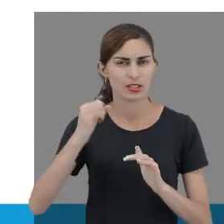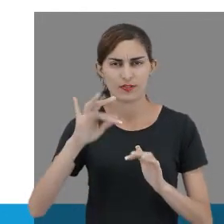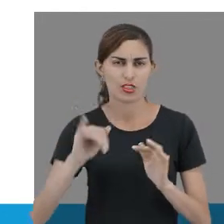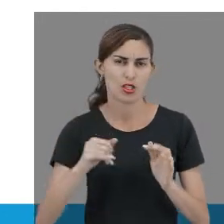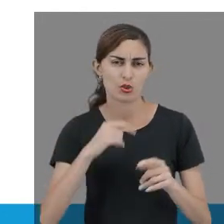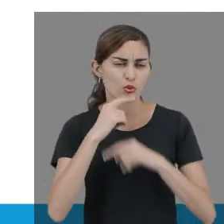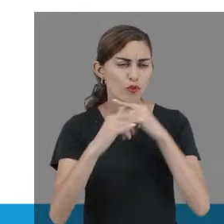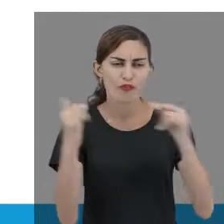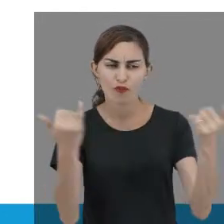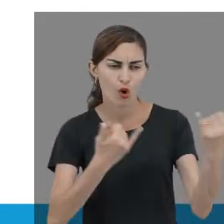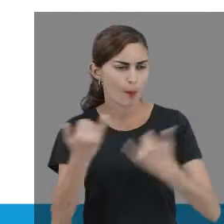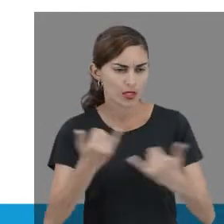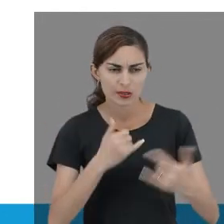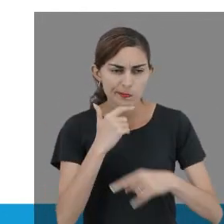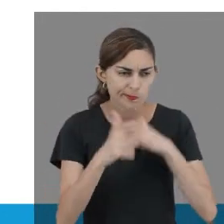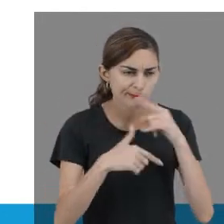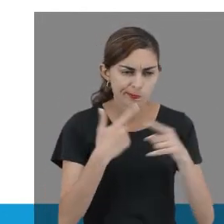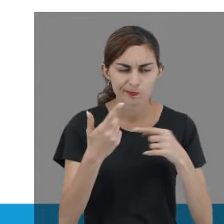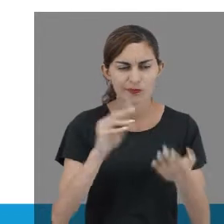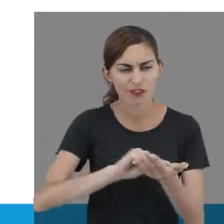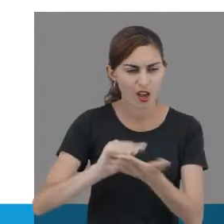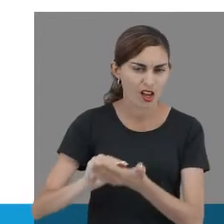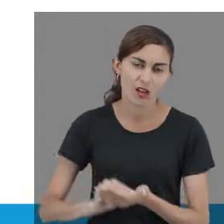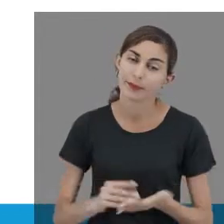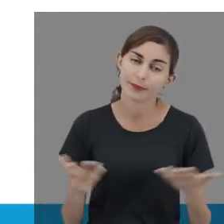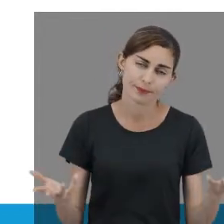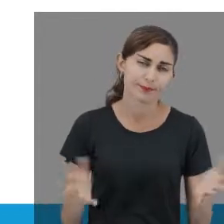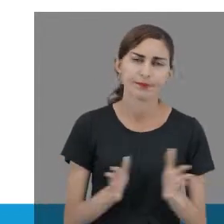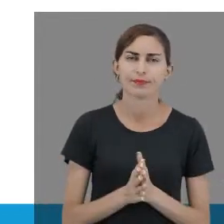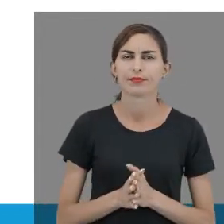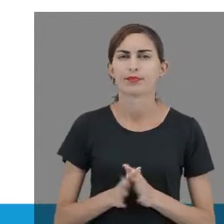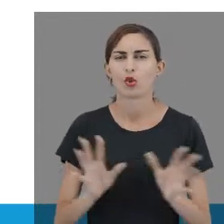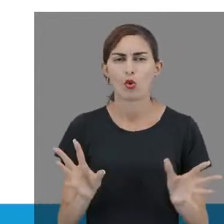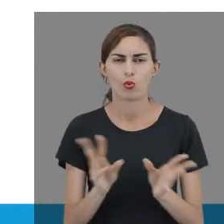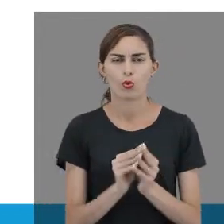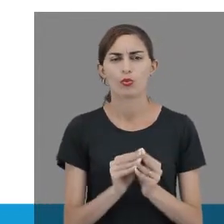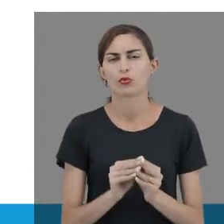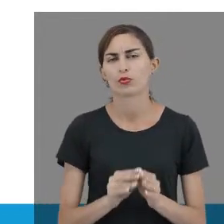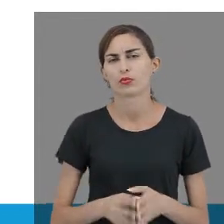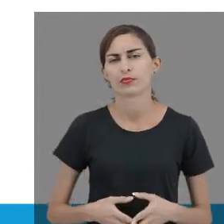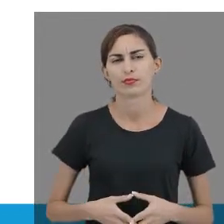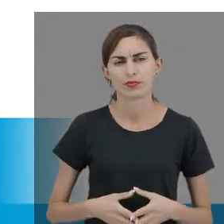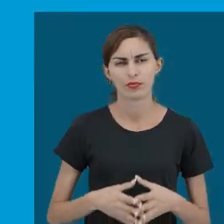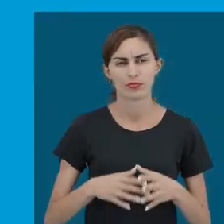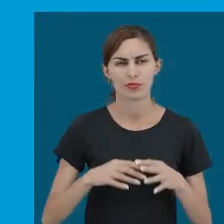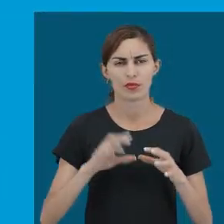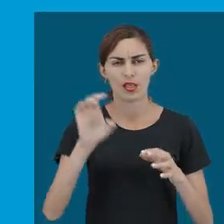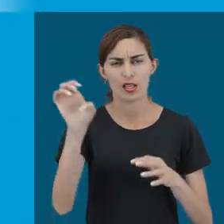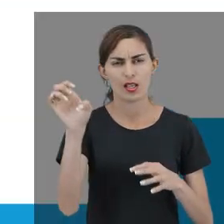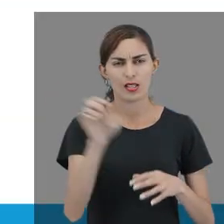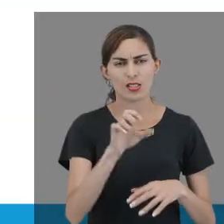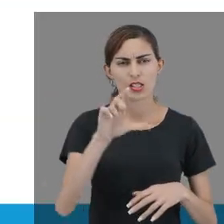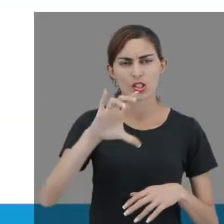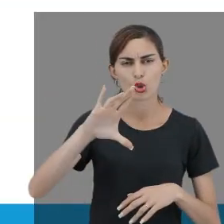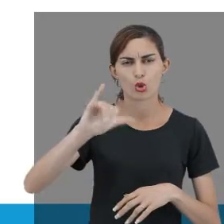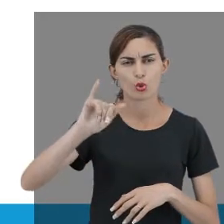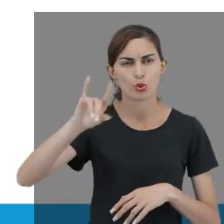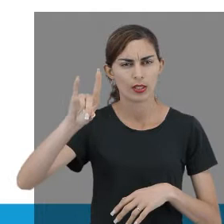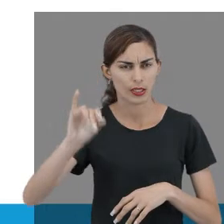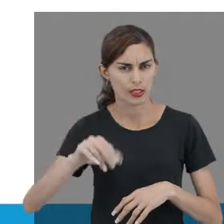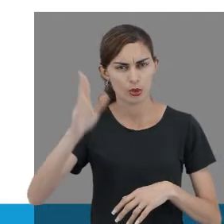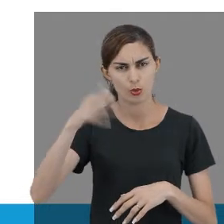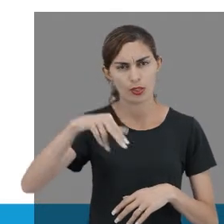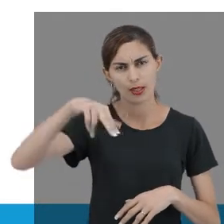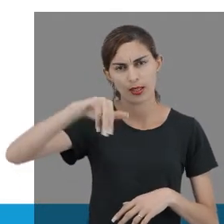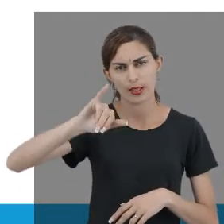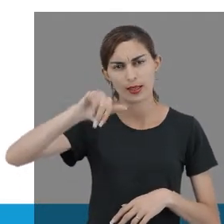outra categoria. Então, realmente a ausência de informação para evoluir na classificação do caso, certo? E o